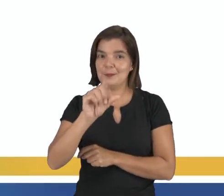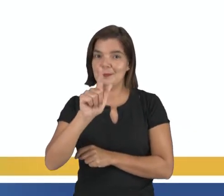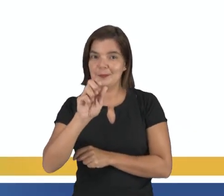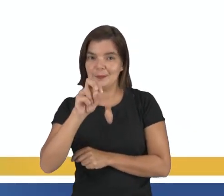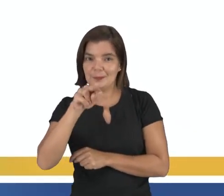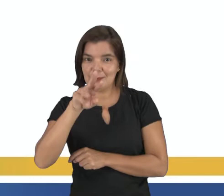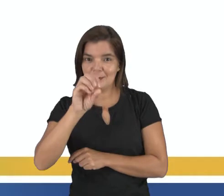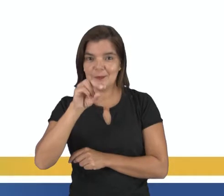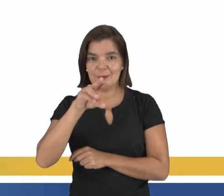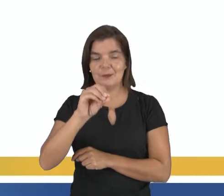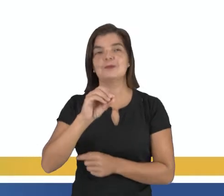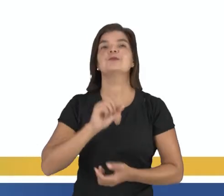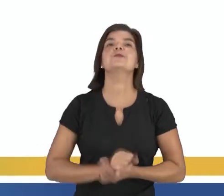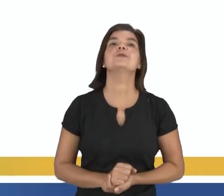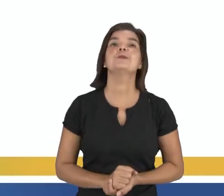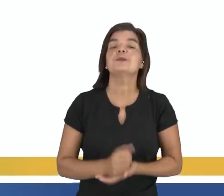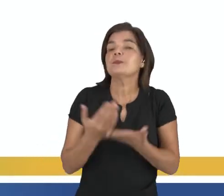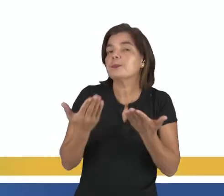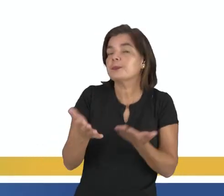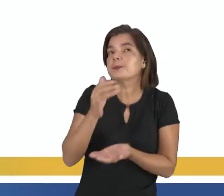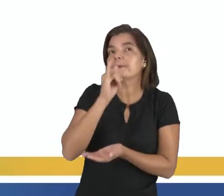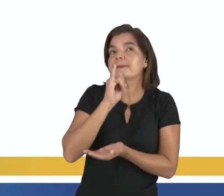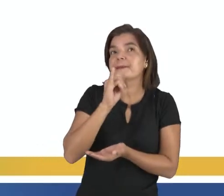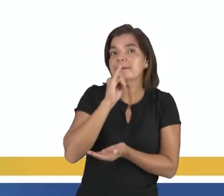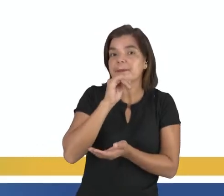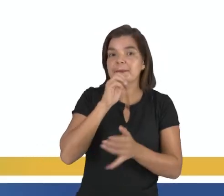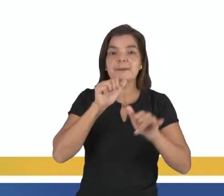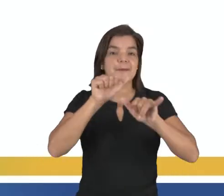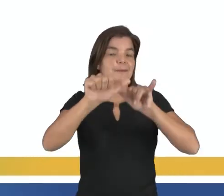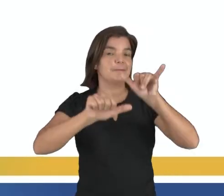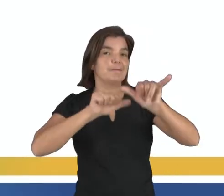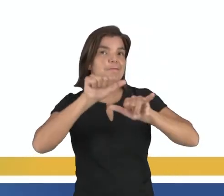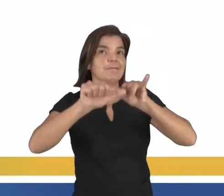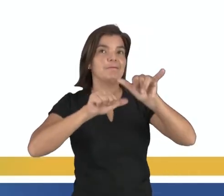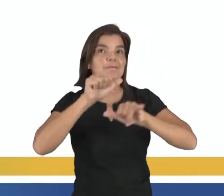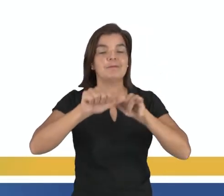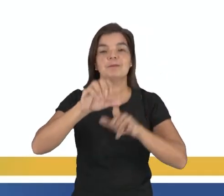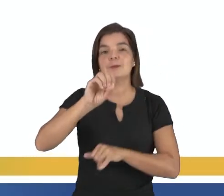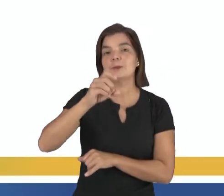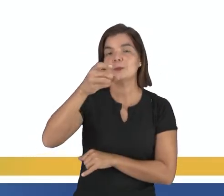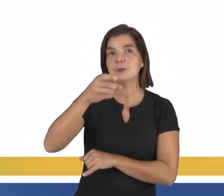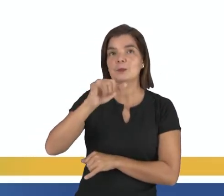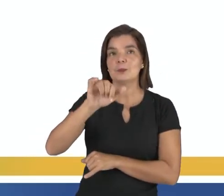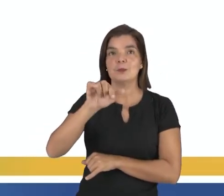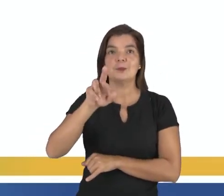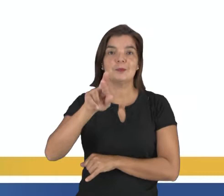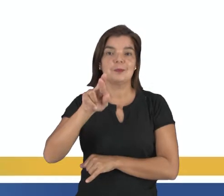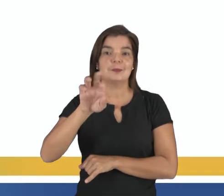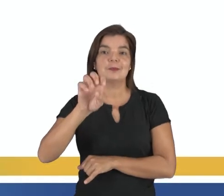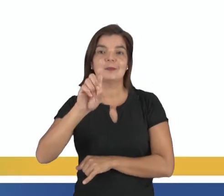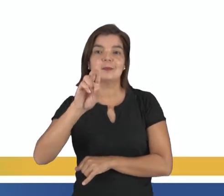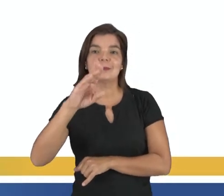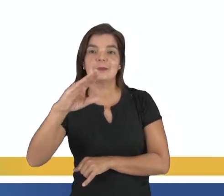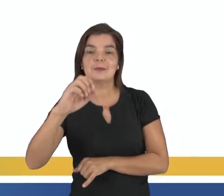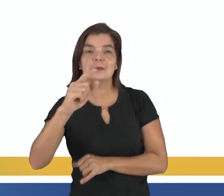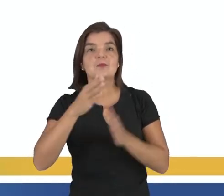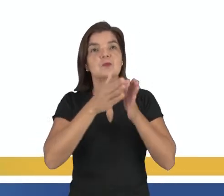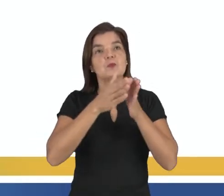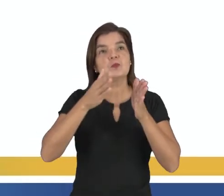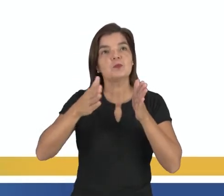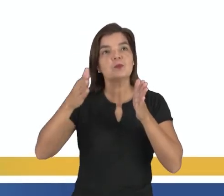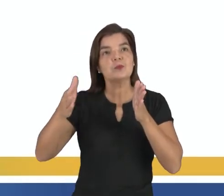ok? Então, exemplos de reações de oxirredução no nosso cotidiano bem comum. Então, eu trouxe aqui o processo